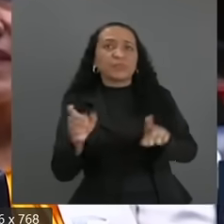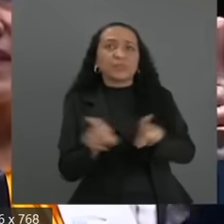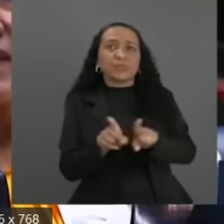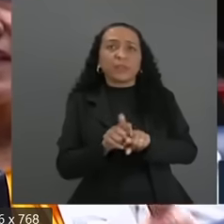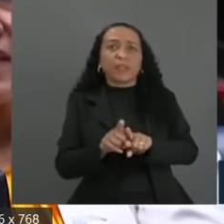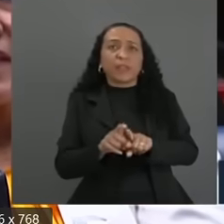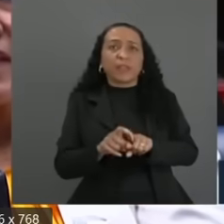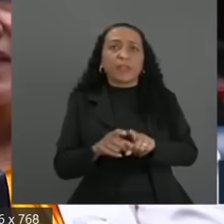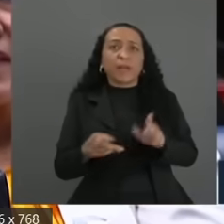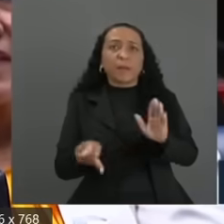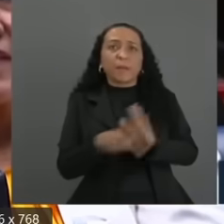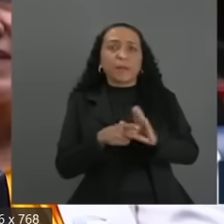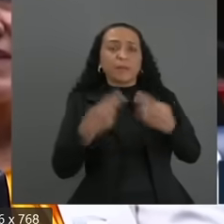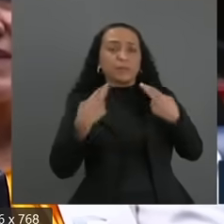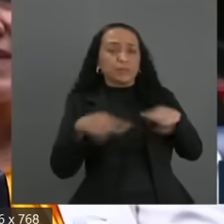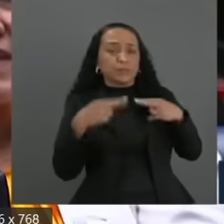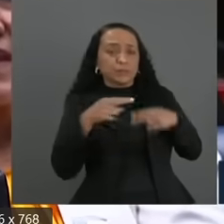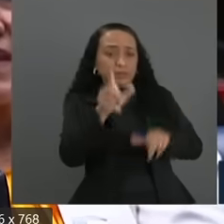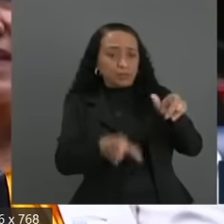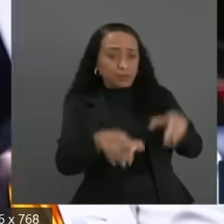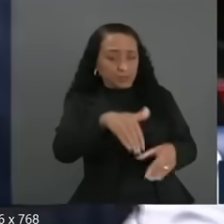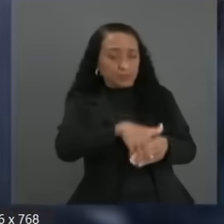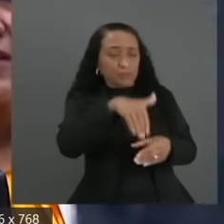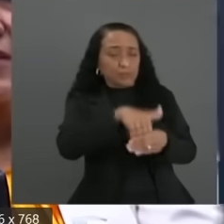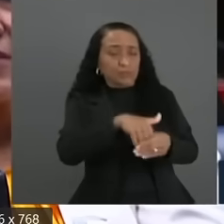própria reivindicação daqueles que o elegeram,